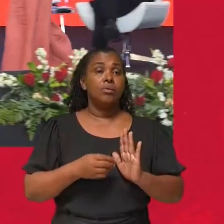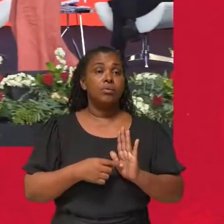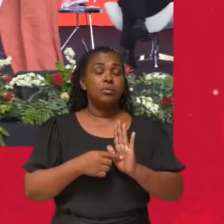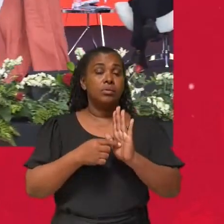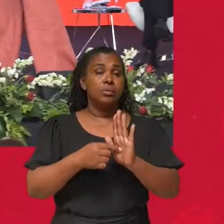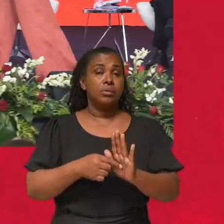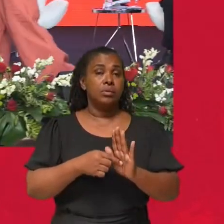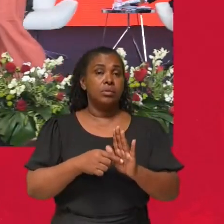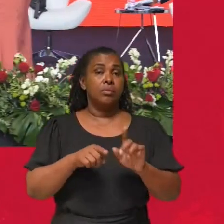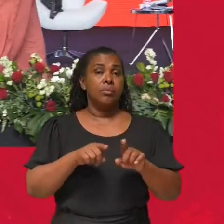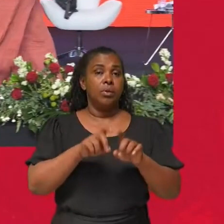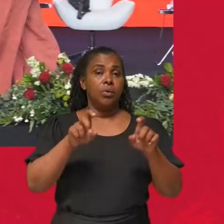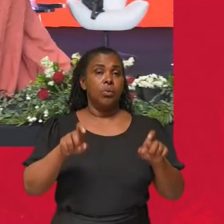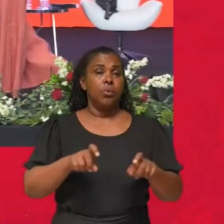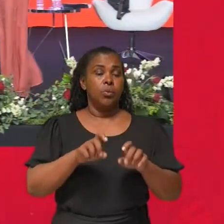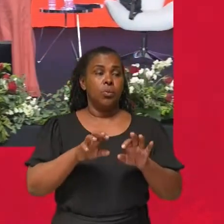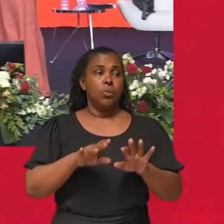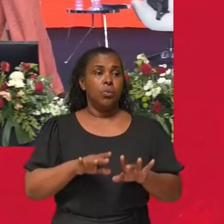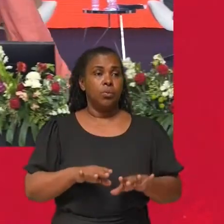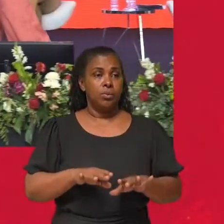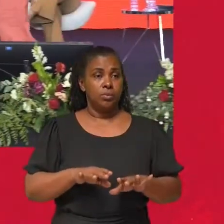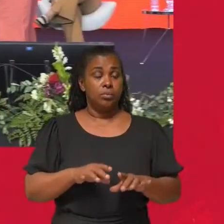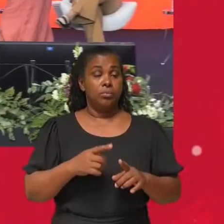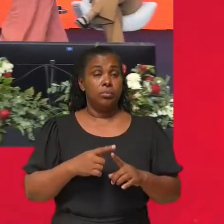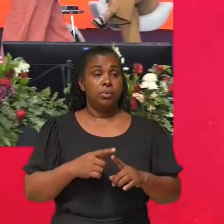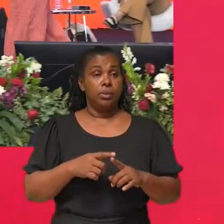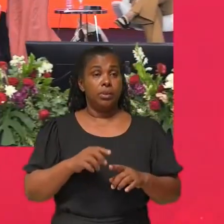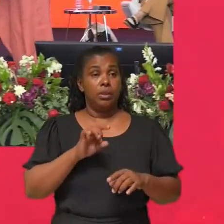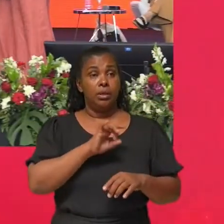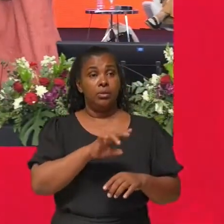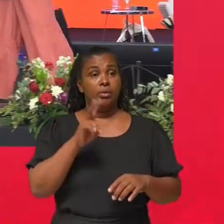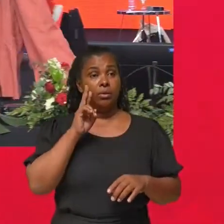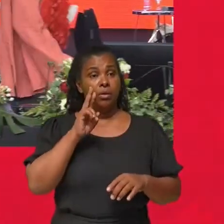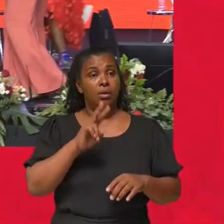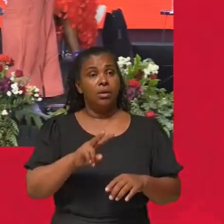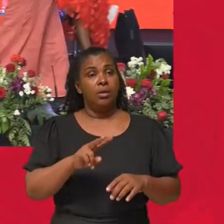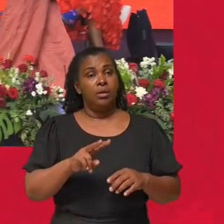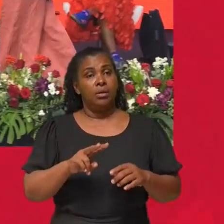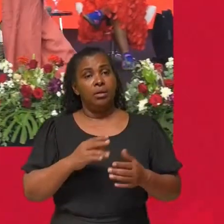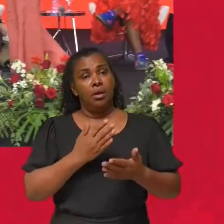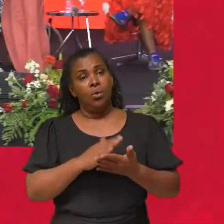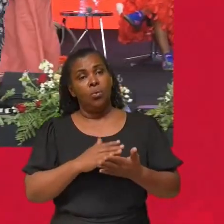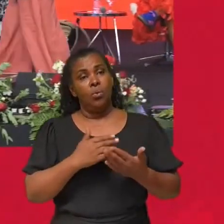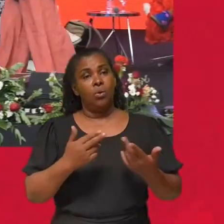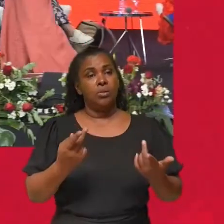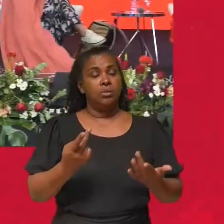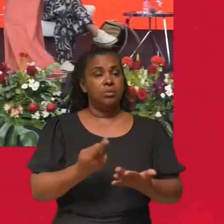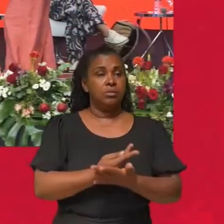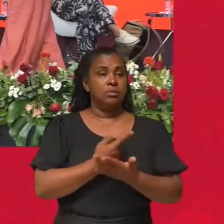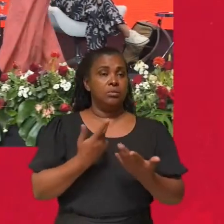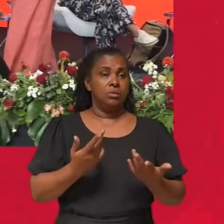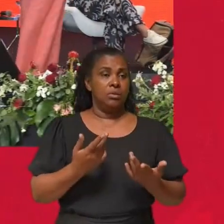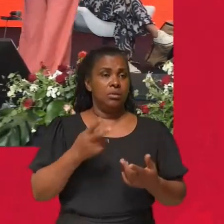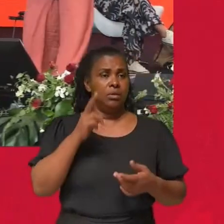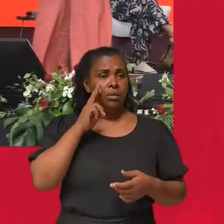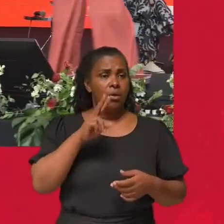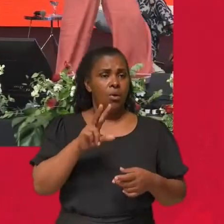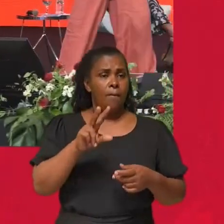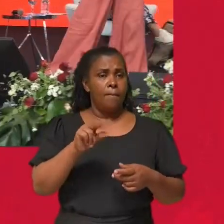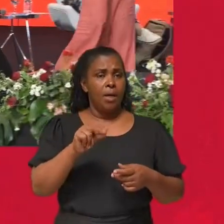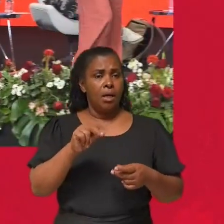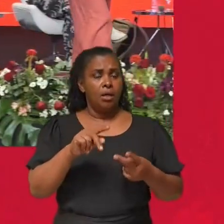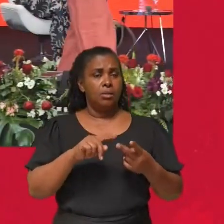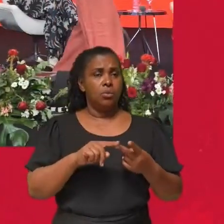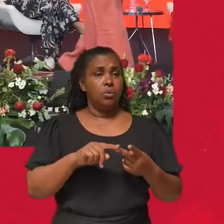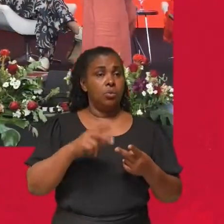gente, cada um vai olhar para isso aí e vai enxergar uma coisa. Eu vou dizer que aí tem um pato e tem um coelho. Porque é